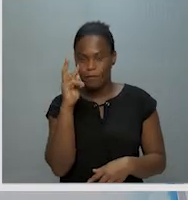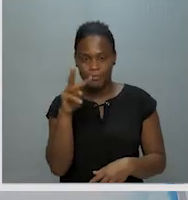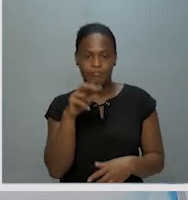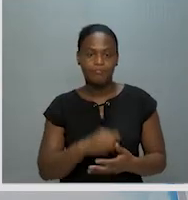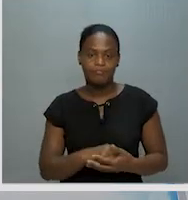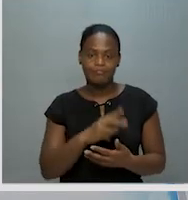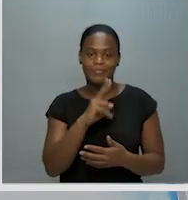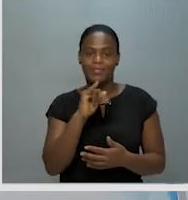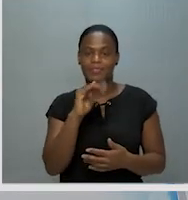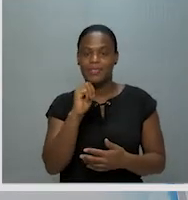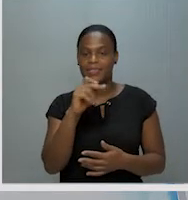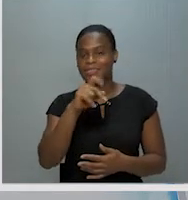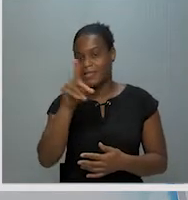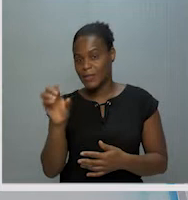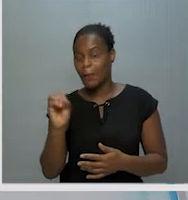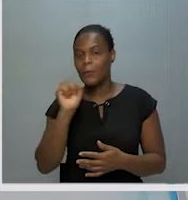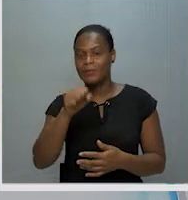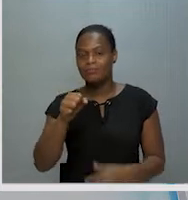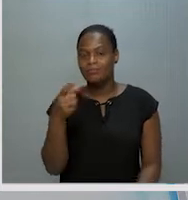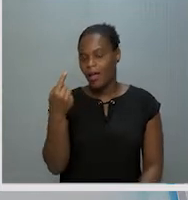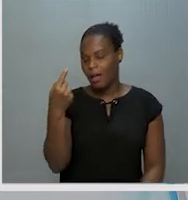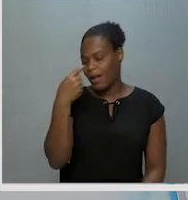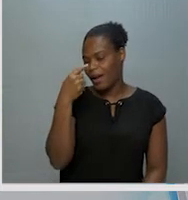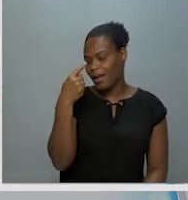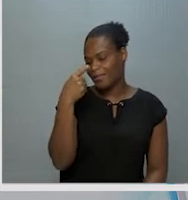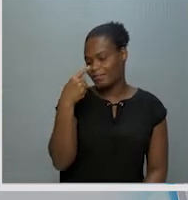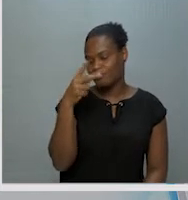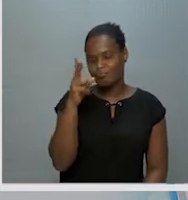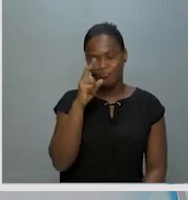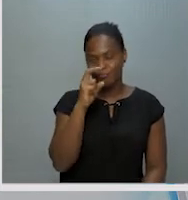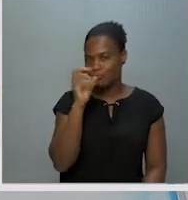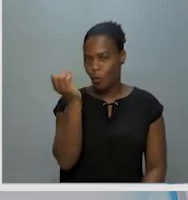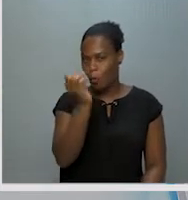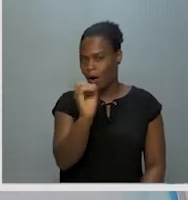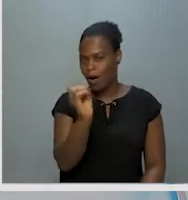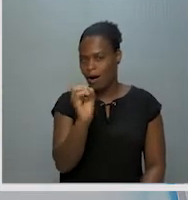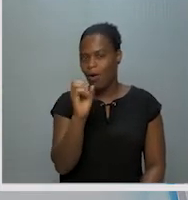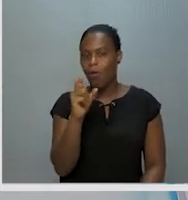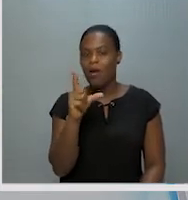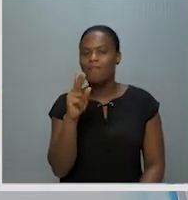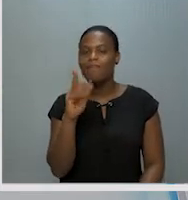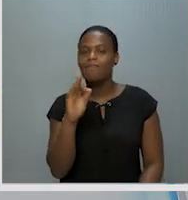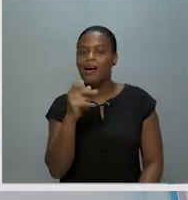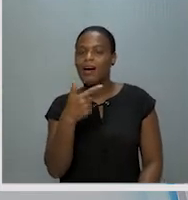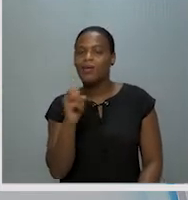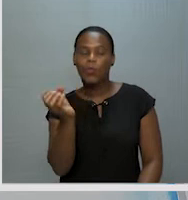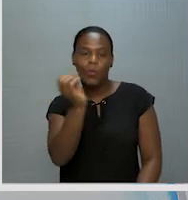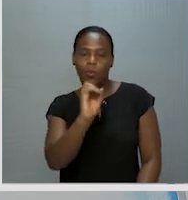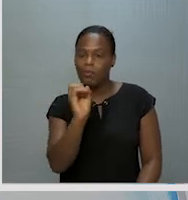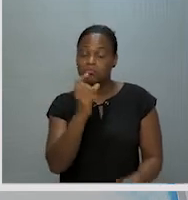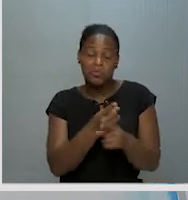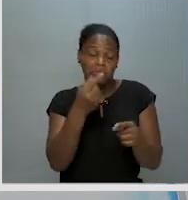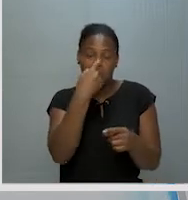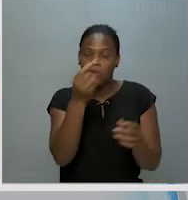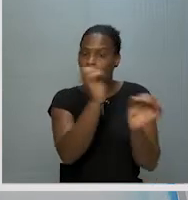visão. Muito bem. E o olfato, como podem ver, ficou sem correspondência, porque aqui nós não temos o